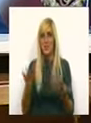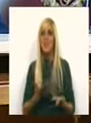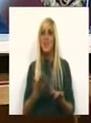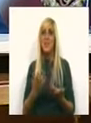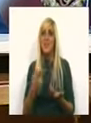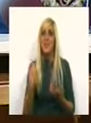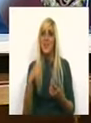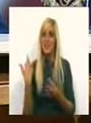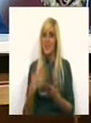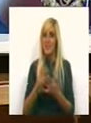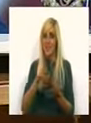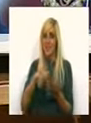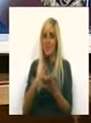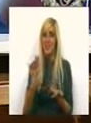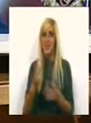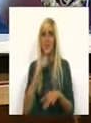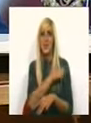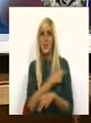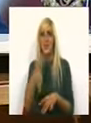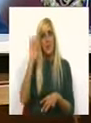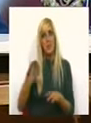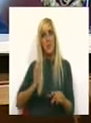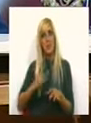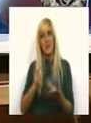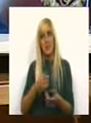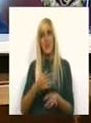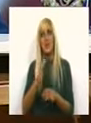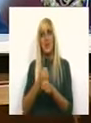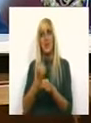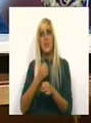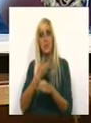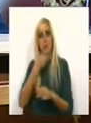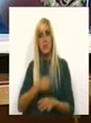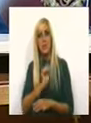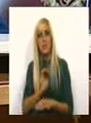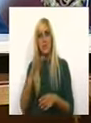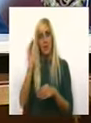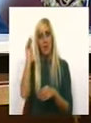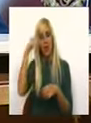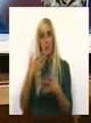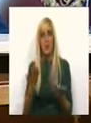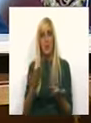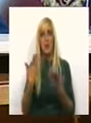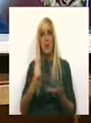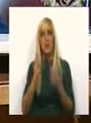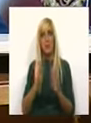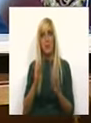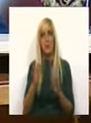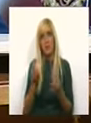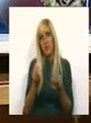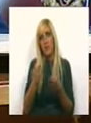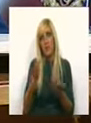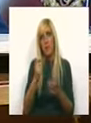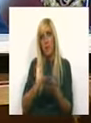prestar às Forças Armadas na região são serviços que são da competência da República e neste momento precisamos realmente que